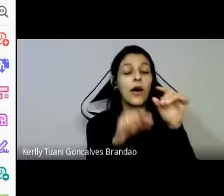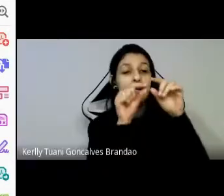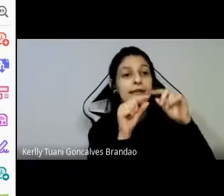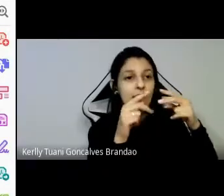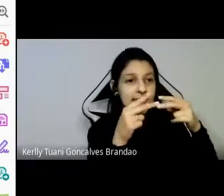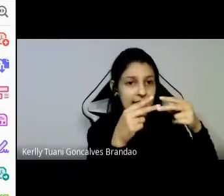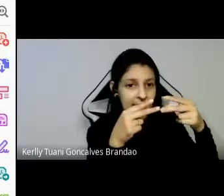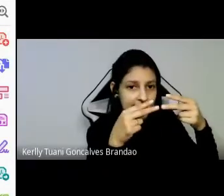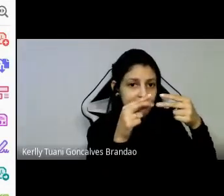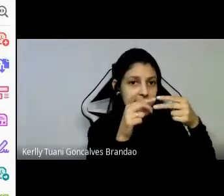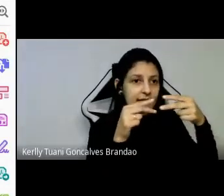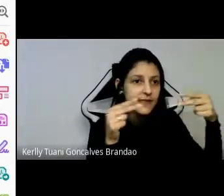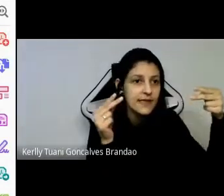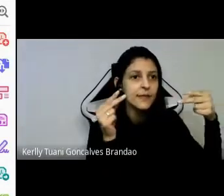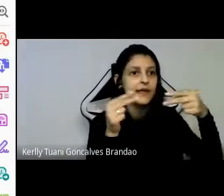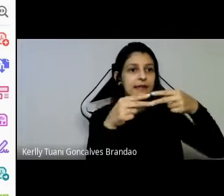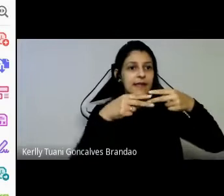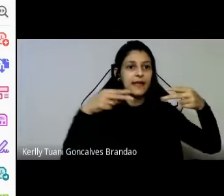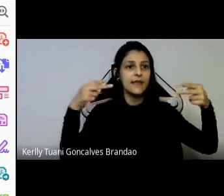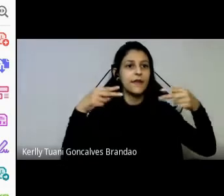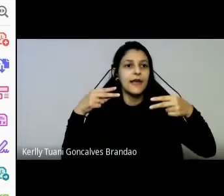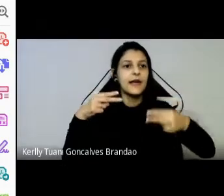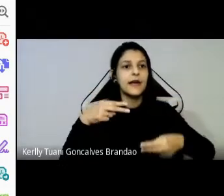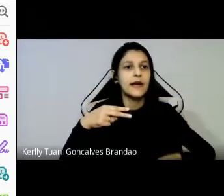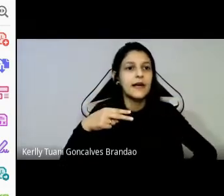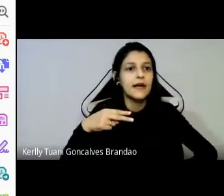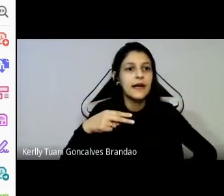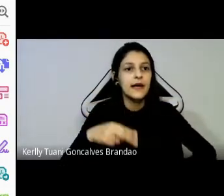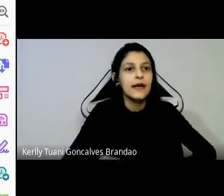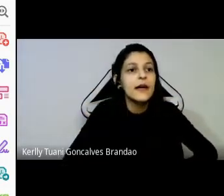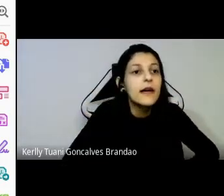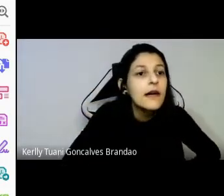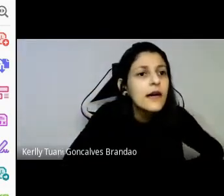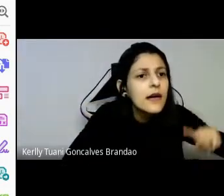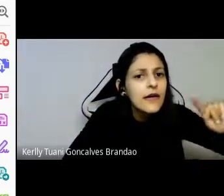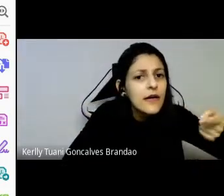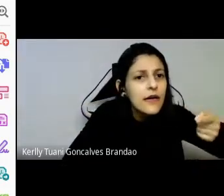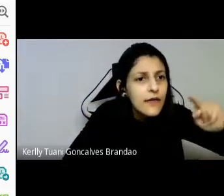Não. Ó, esses dois tracinhos aqui em cima significa.